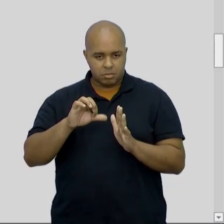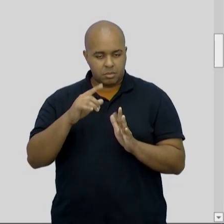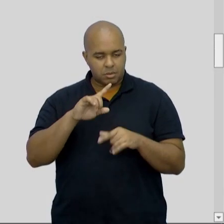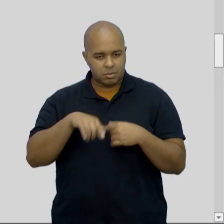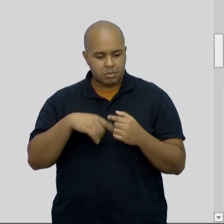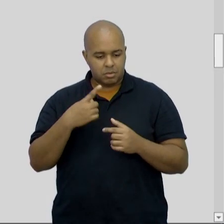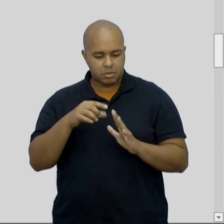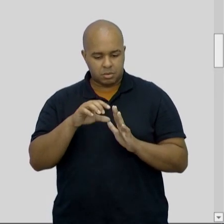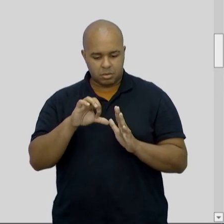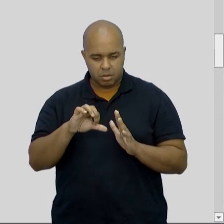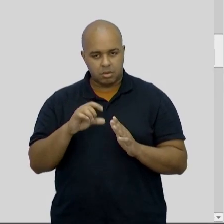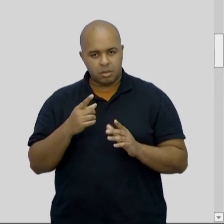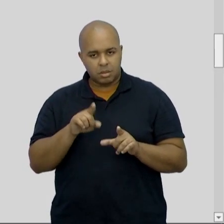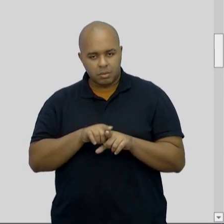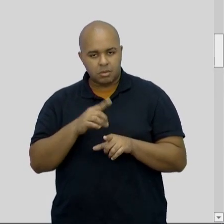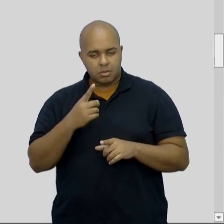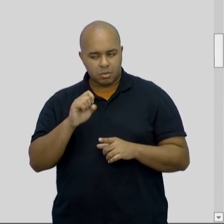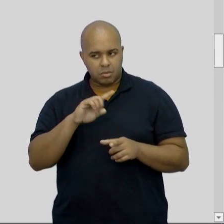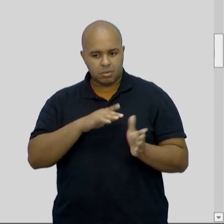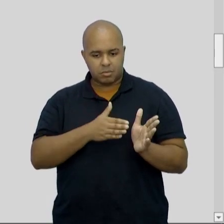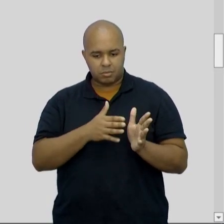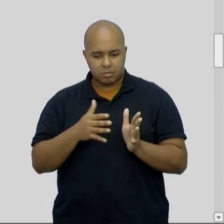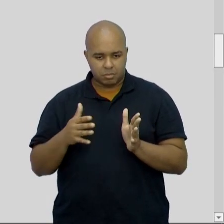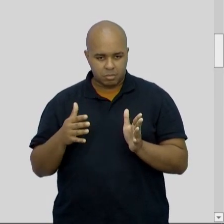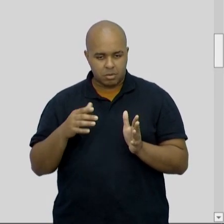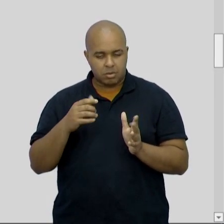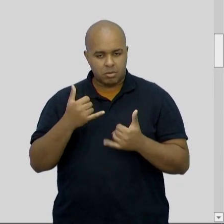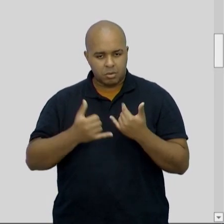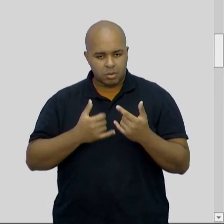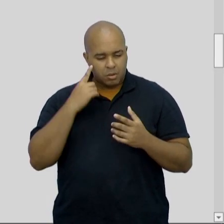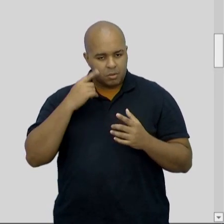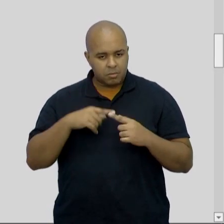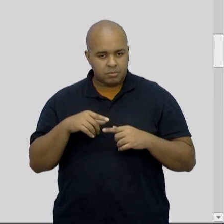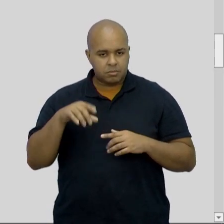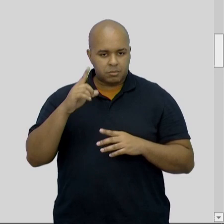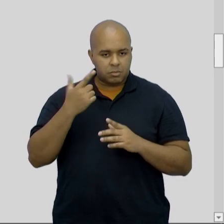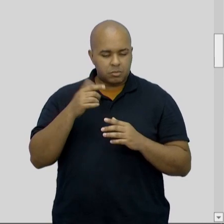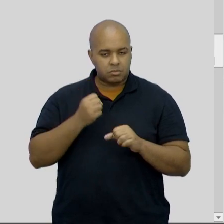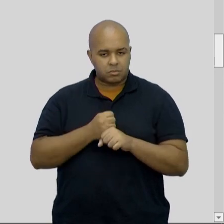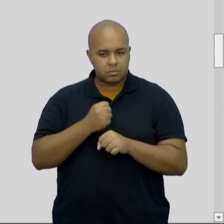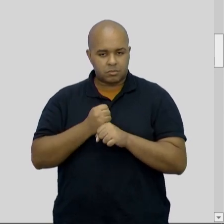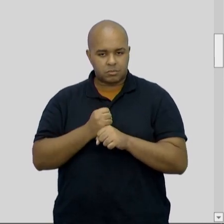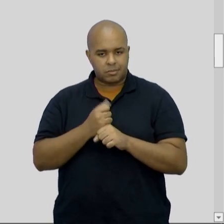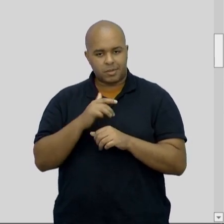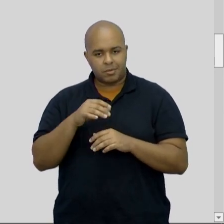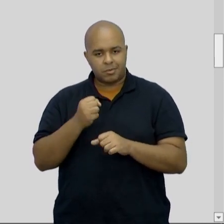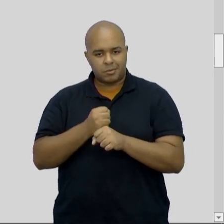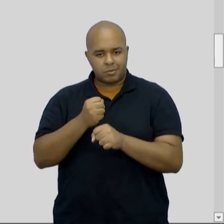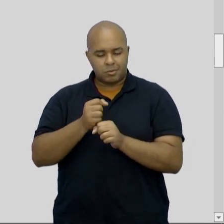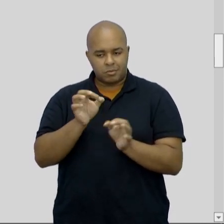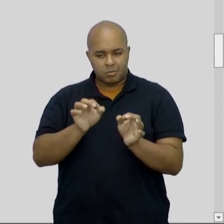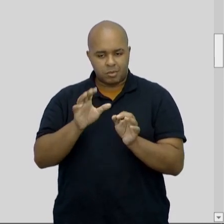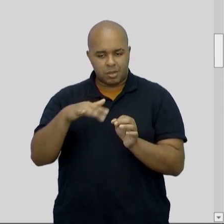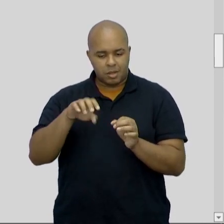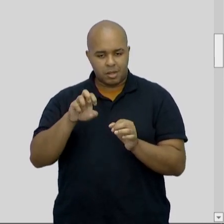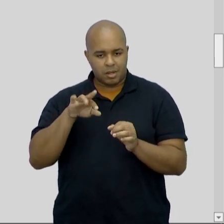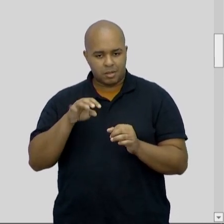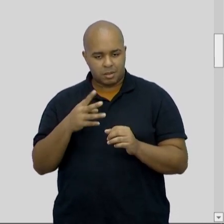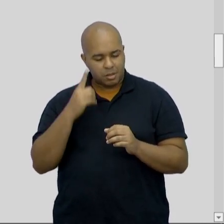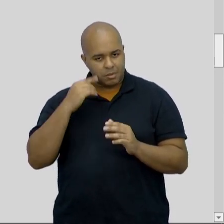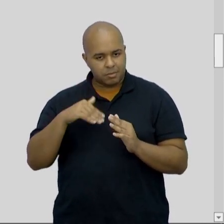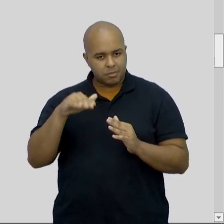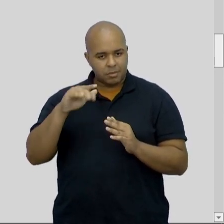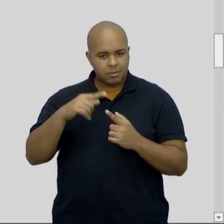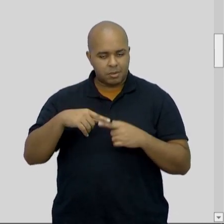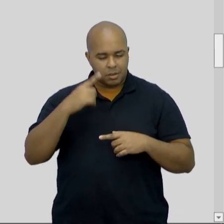e 18. Essa era é finalizada após metade dos jogadores, arredondado para cima, construir ao menos uma estrutura de Era 3. Arredondado para cima, porque